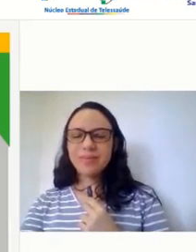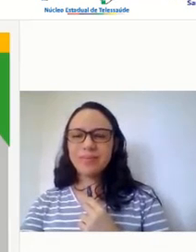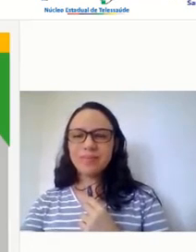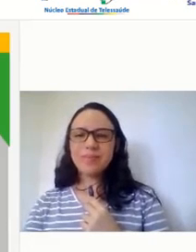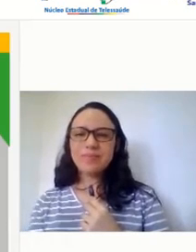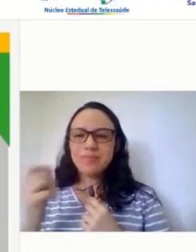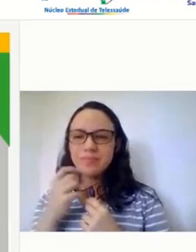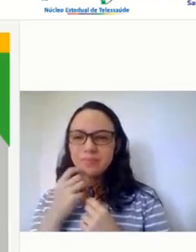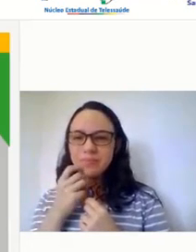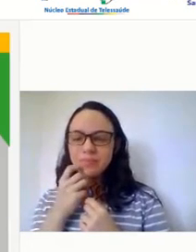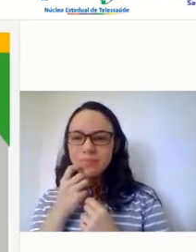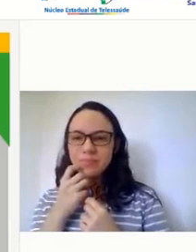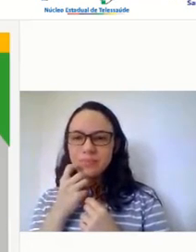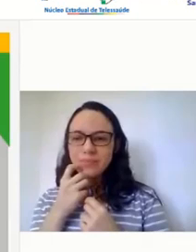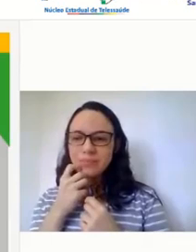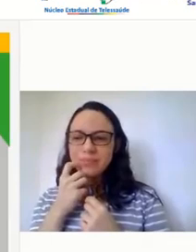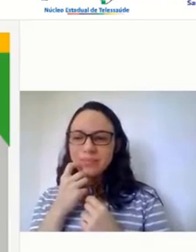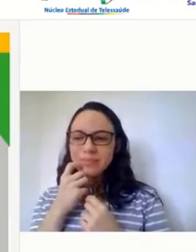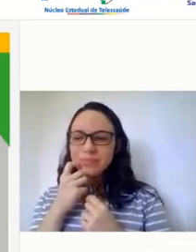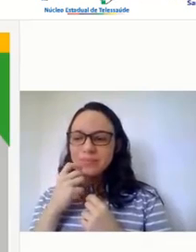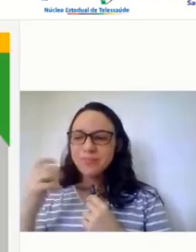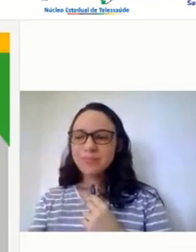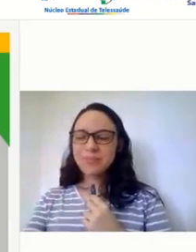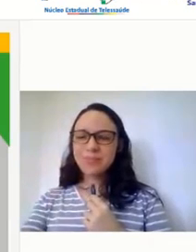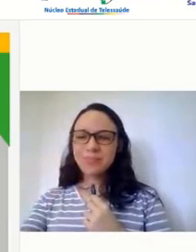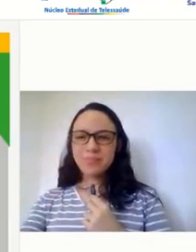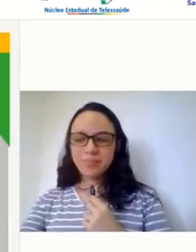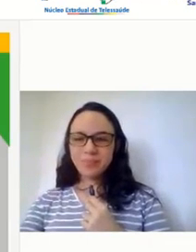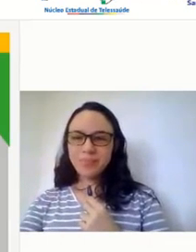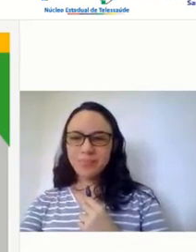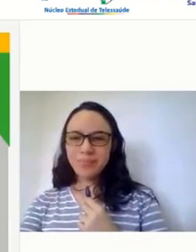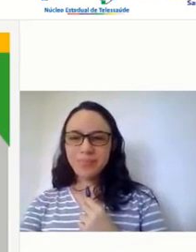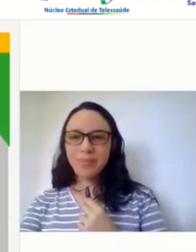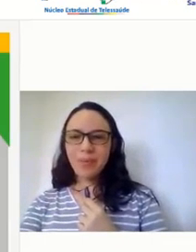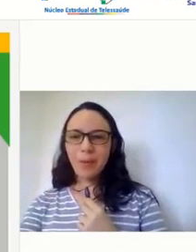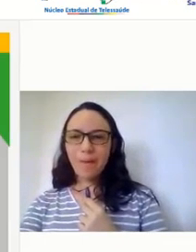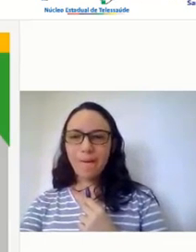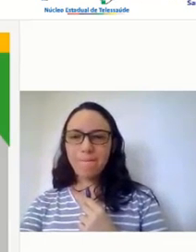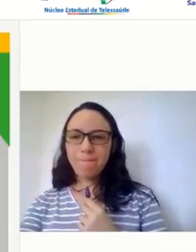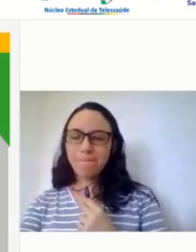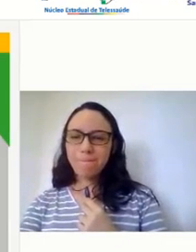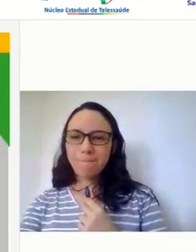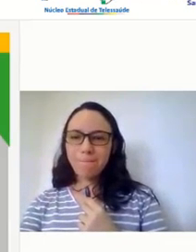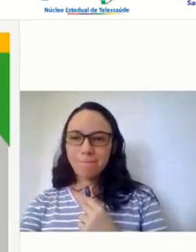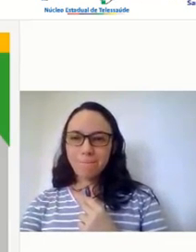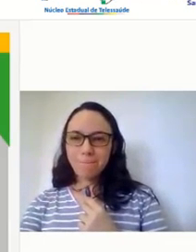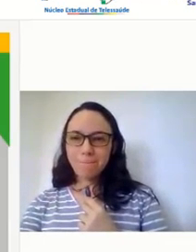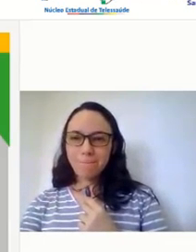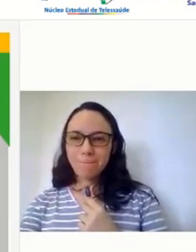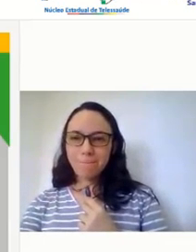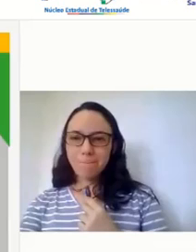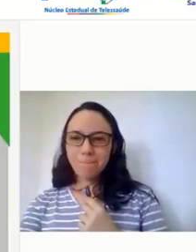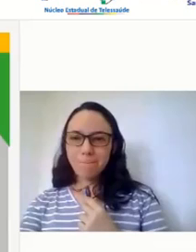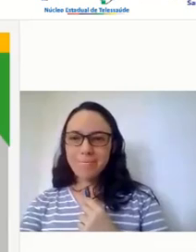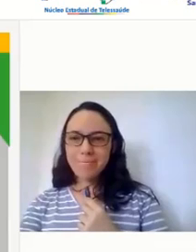dessa desse treinamento que foi feita com essas orientações era justamente